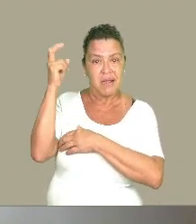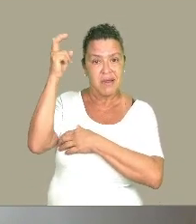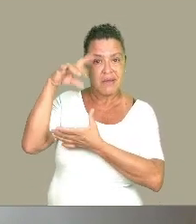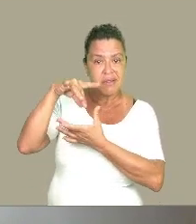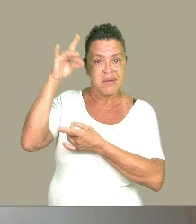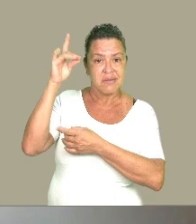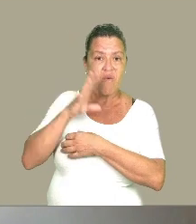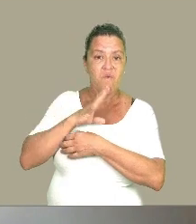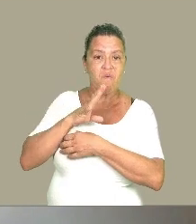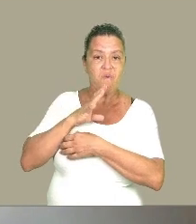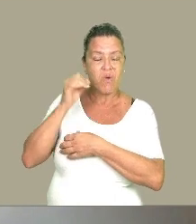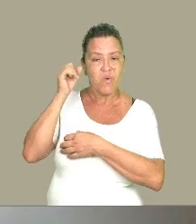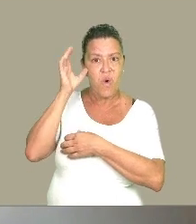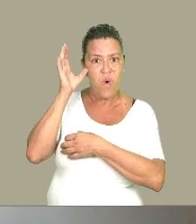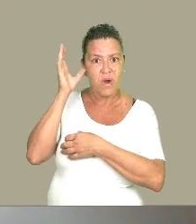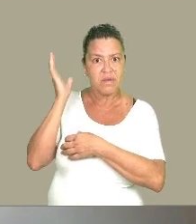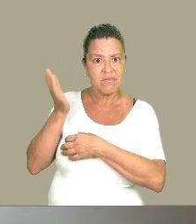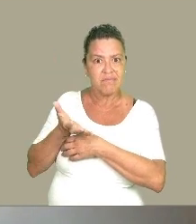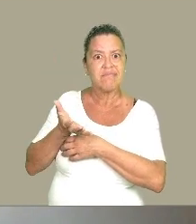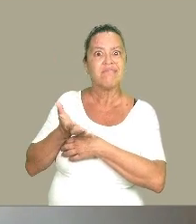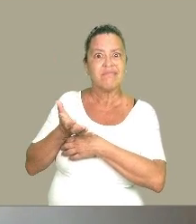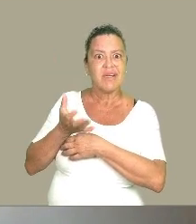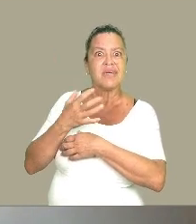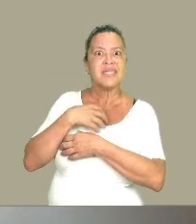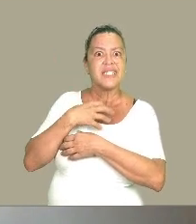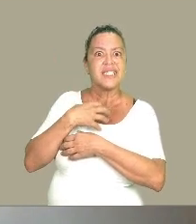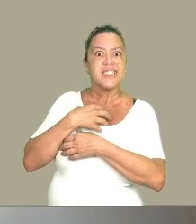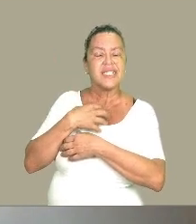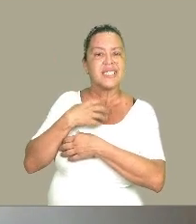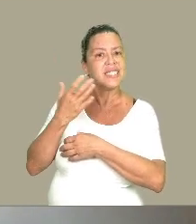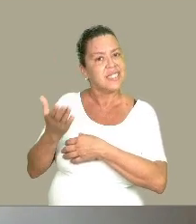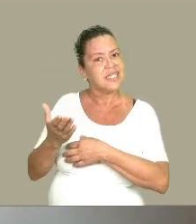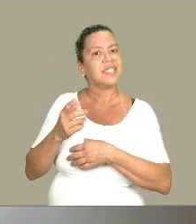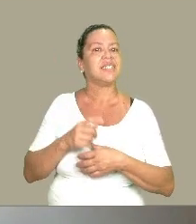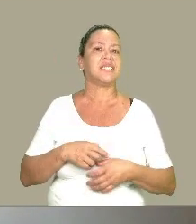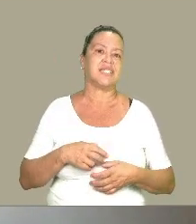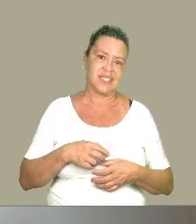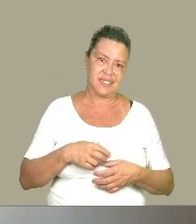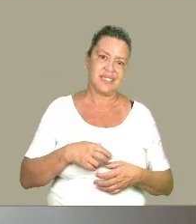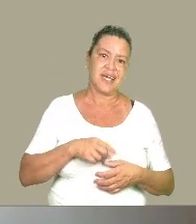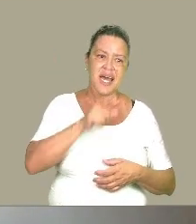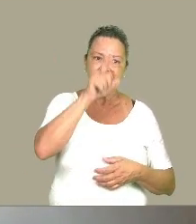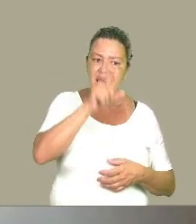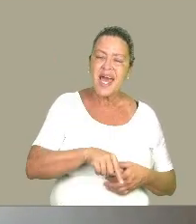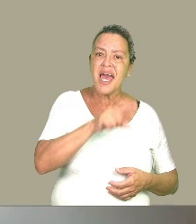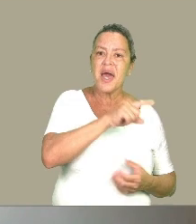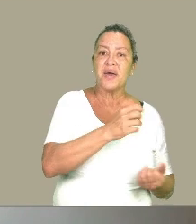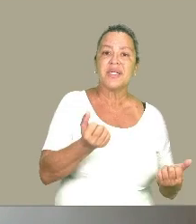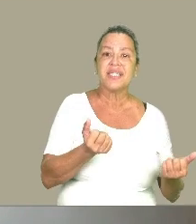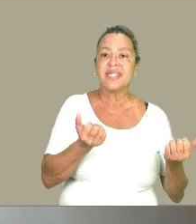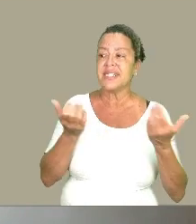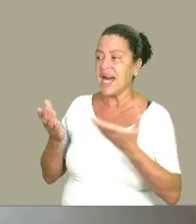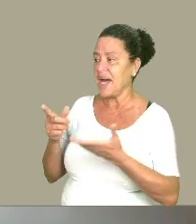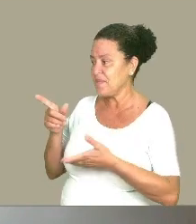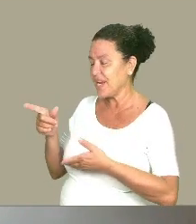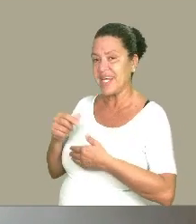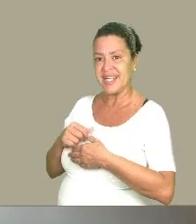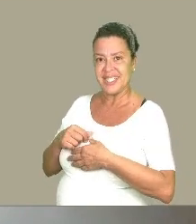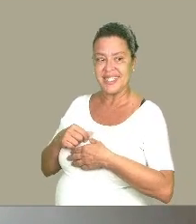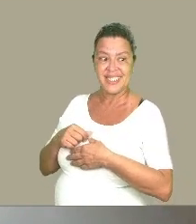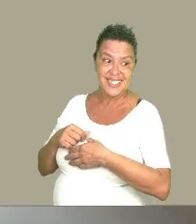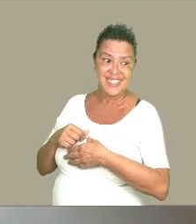é o conhecimento, é o sentimento que aquela pessoa é capaz de proporcionar à outra. Então,